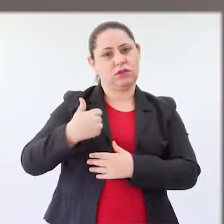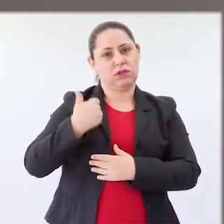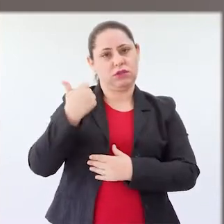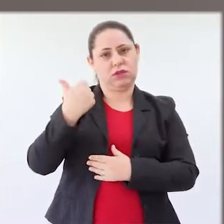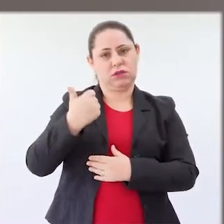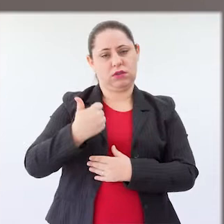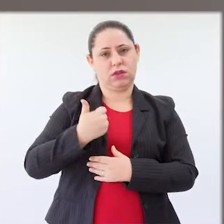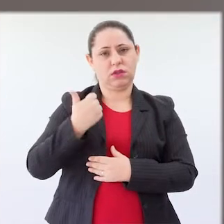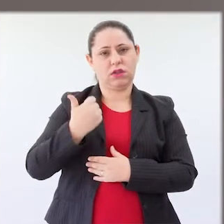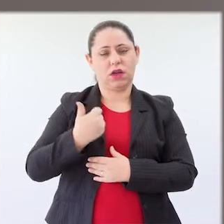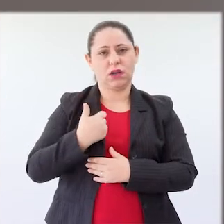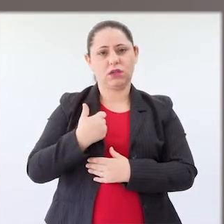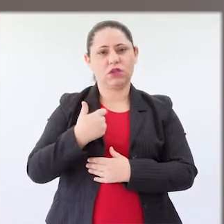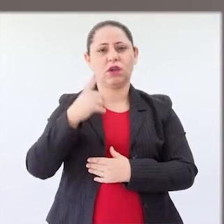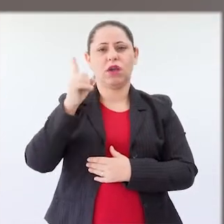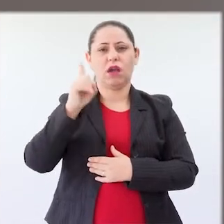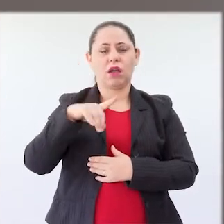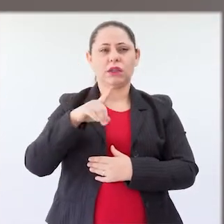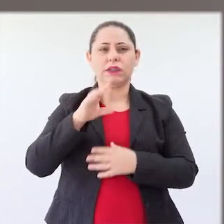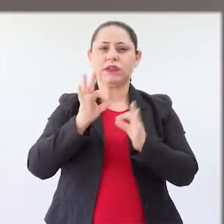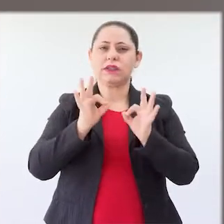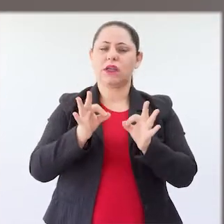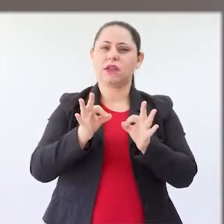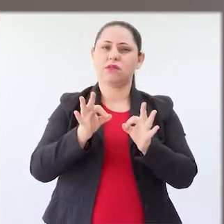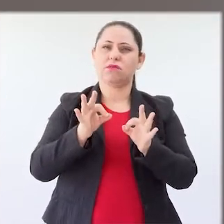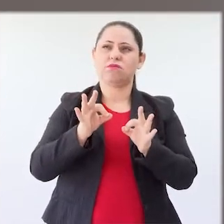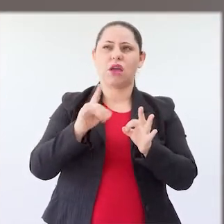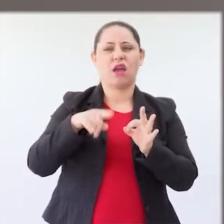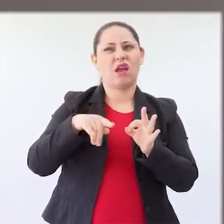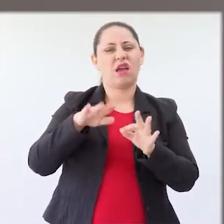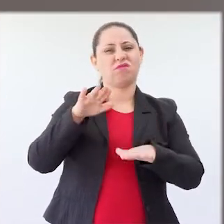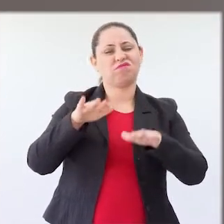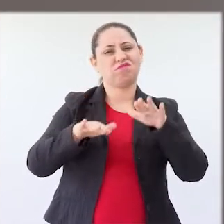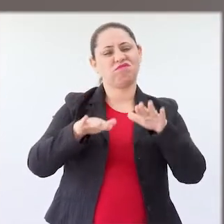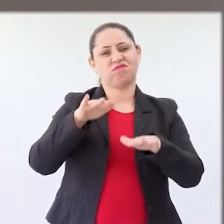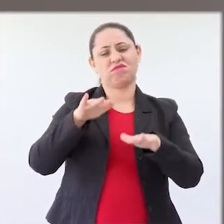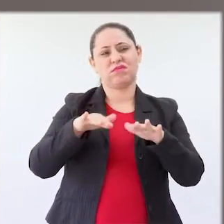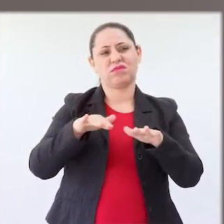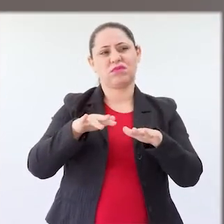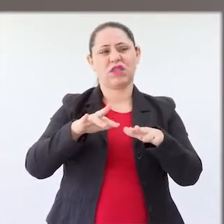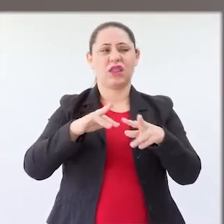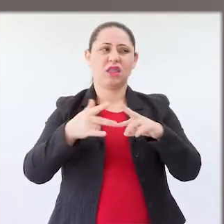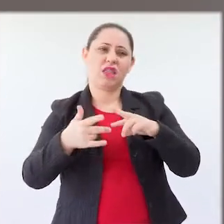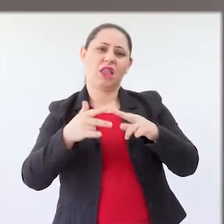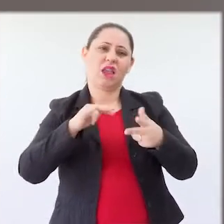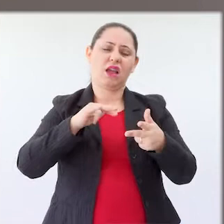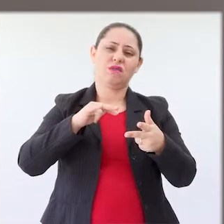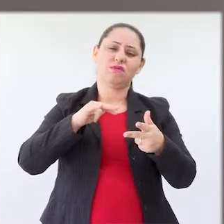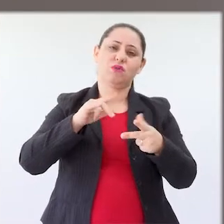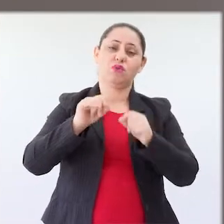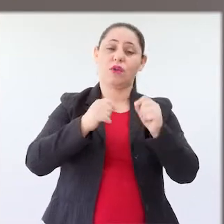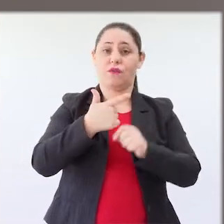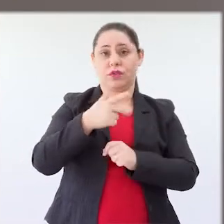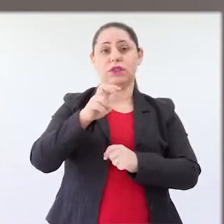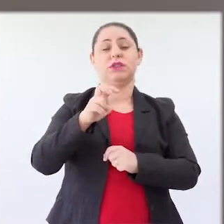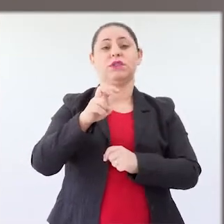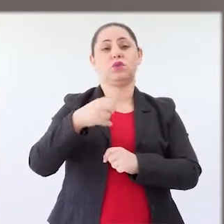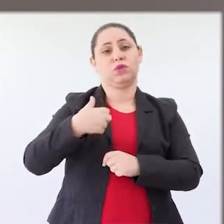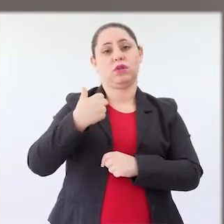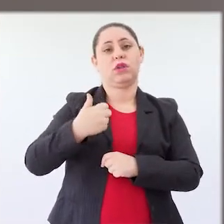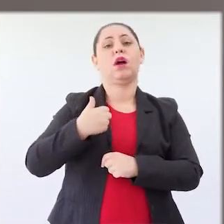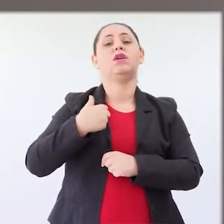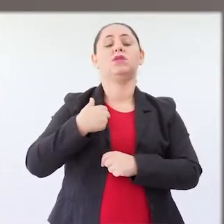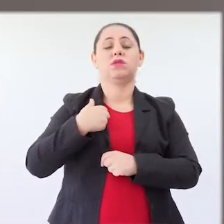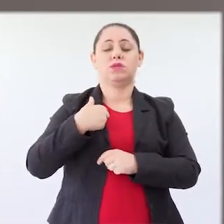idade para esses tipos de procedimento ainda é algo bem plausível, muito discutido. Mas a partir dos 25 anos